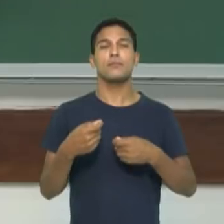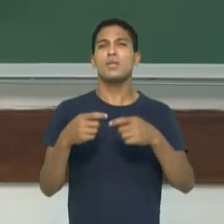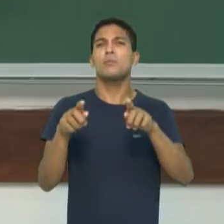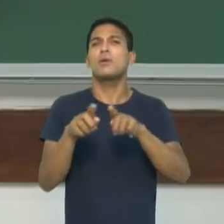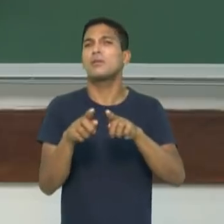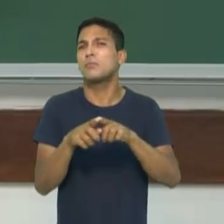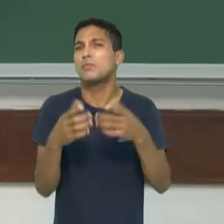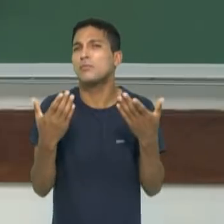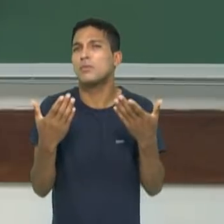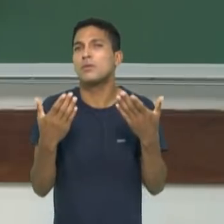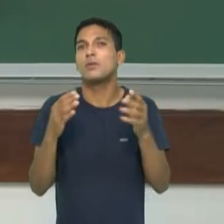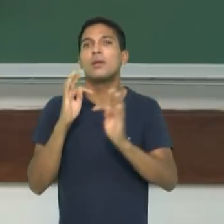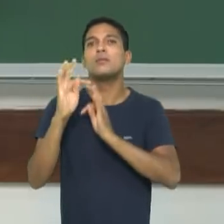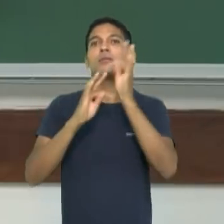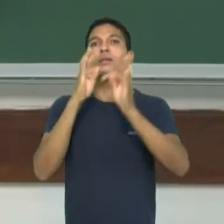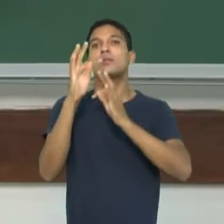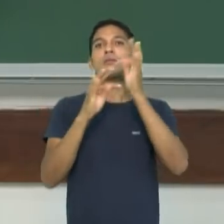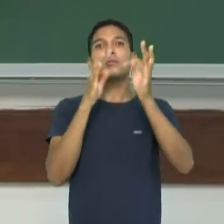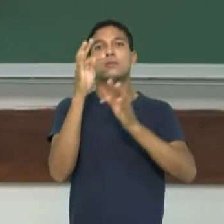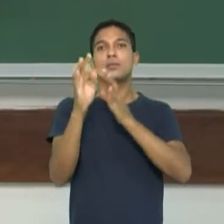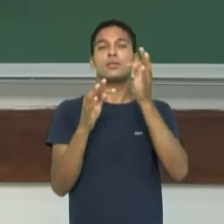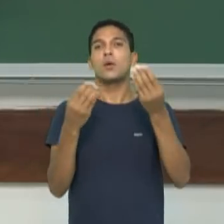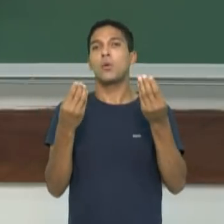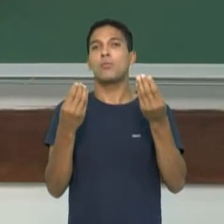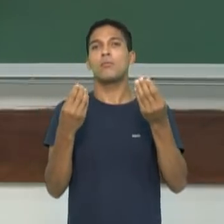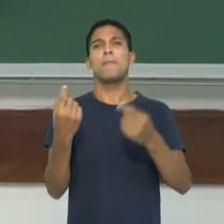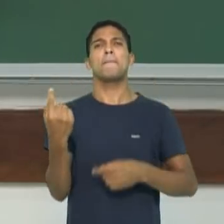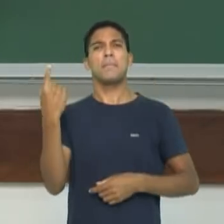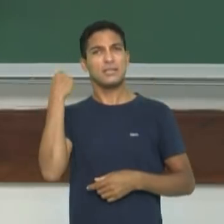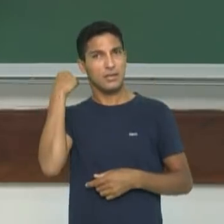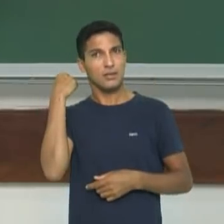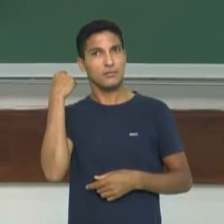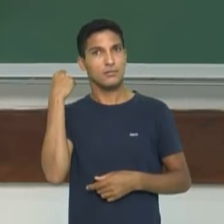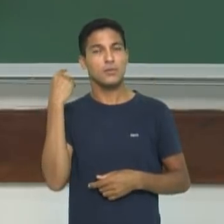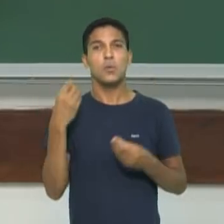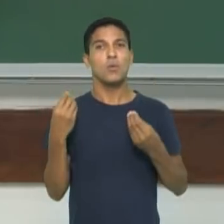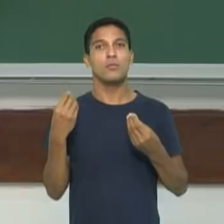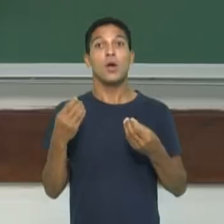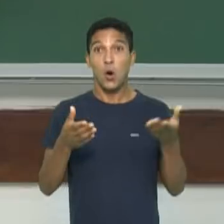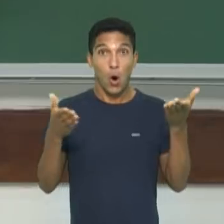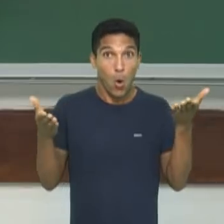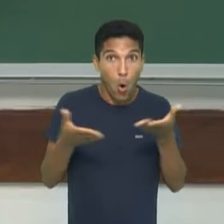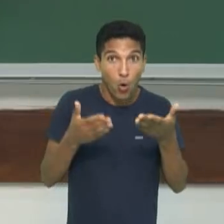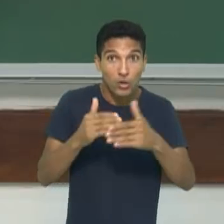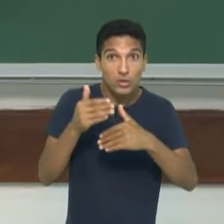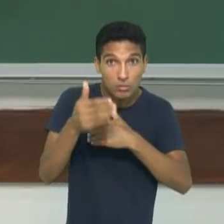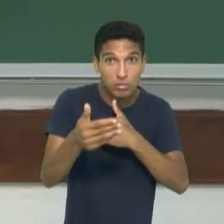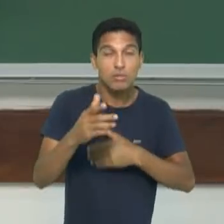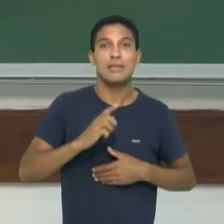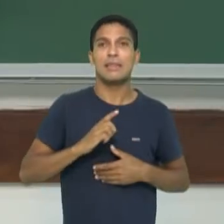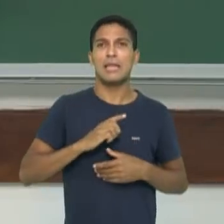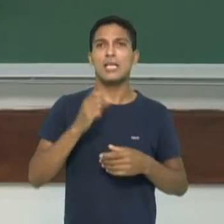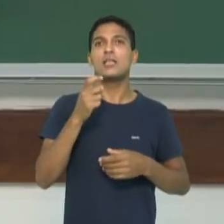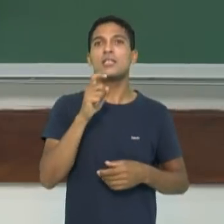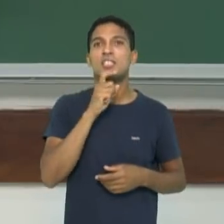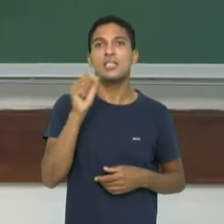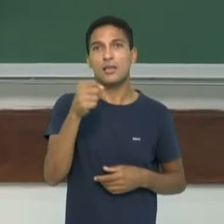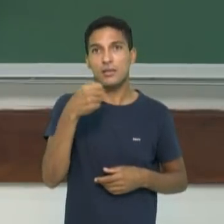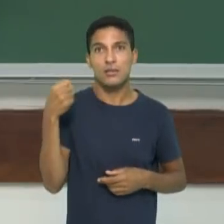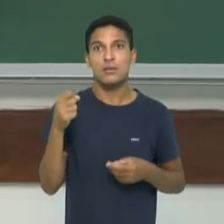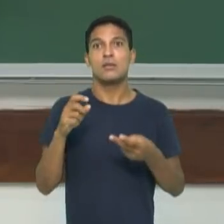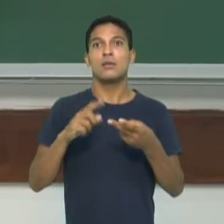esqueci. Hoje nós temos geladeira, hoje nós temos internet, avião, trem-bala, telefone. Na época eles não